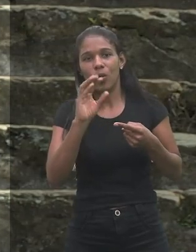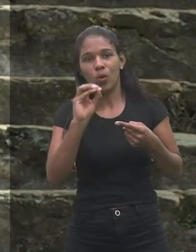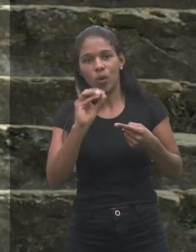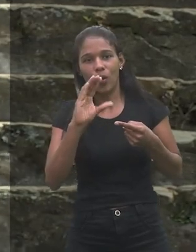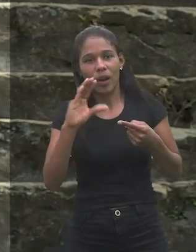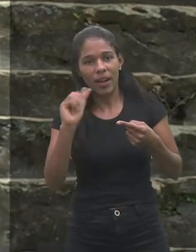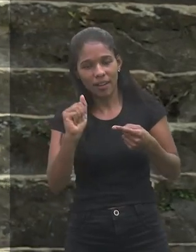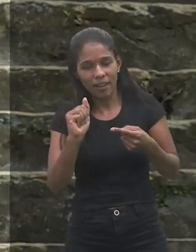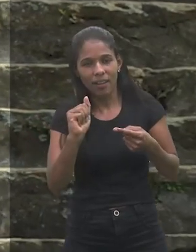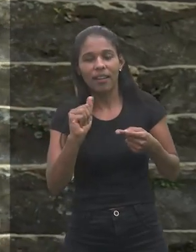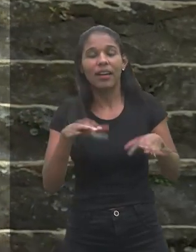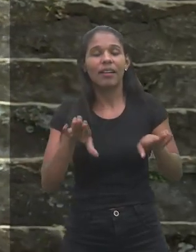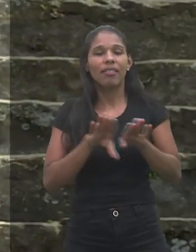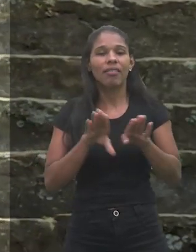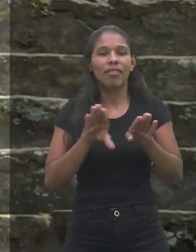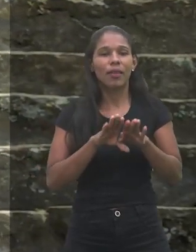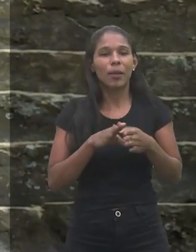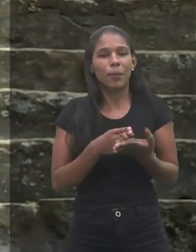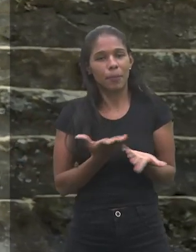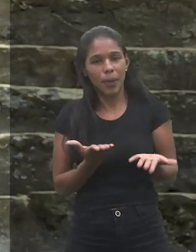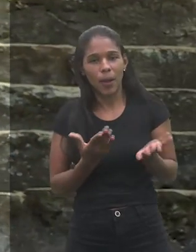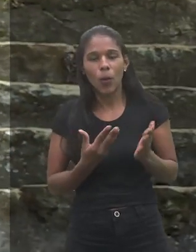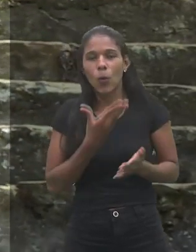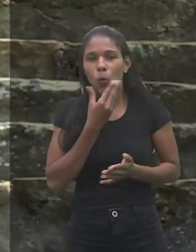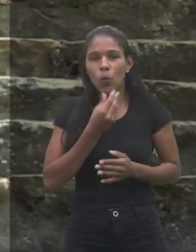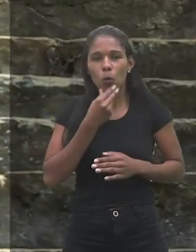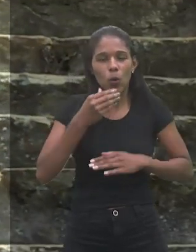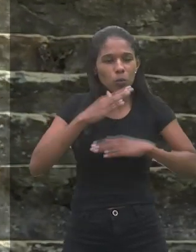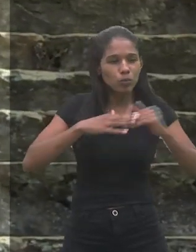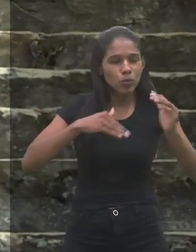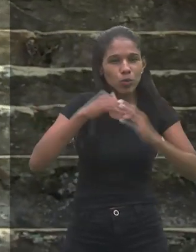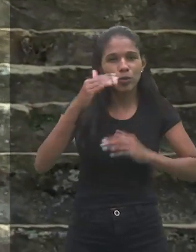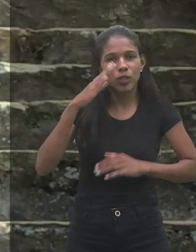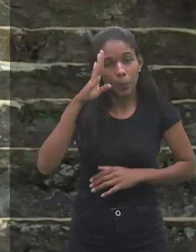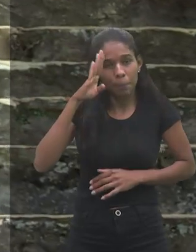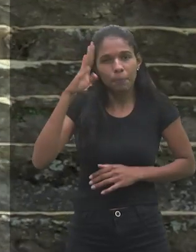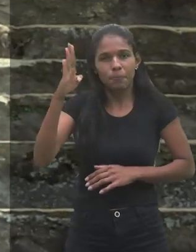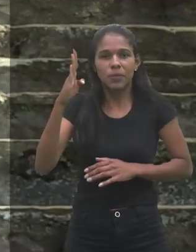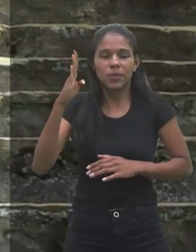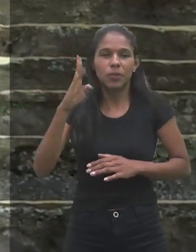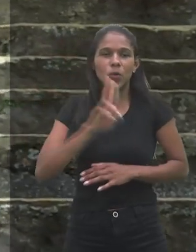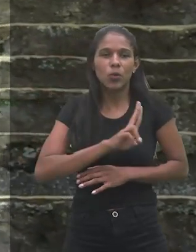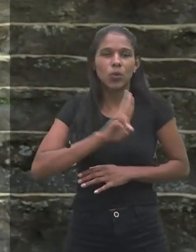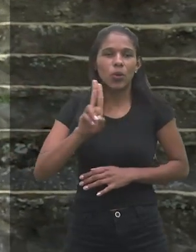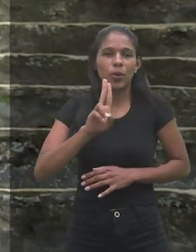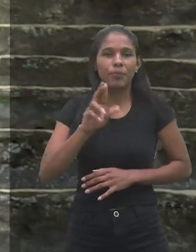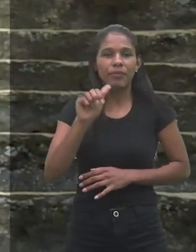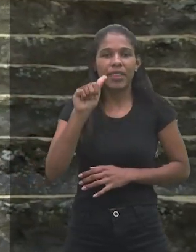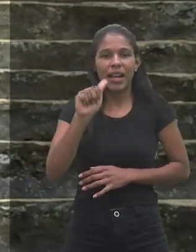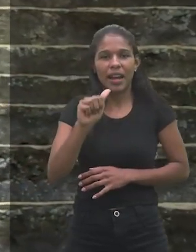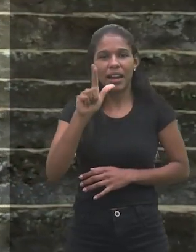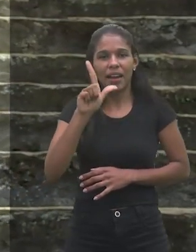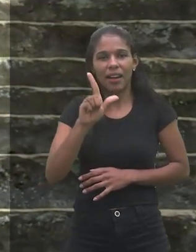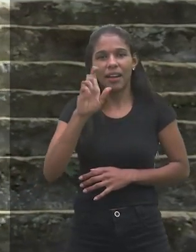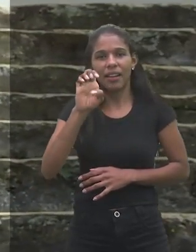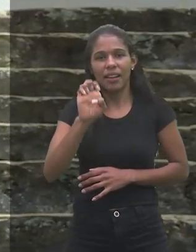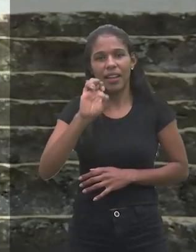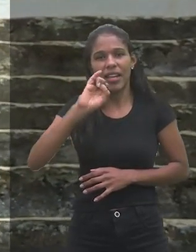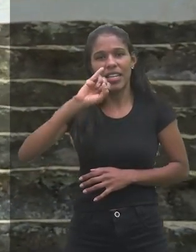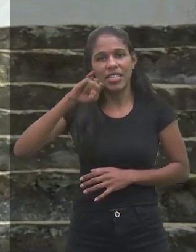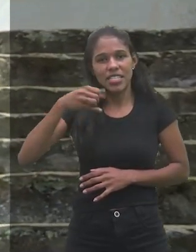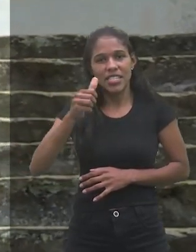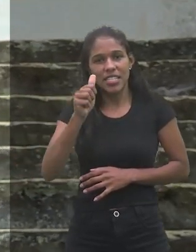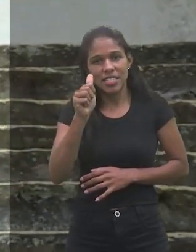Aleijadinho. E para falar de arte barroca e falar também sobre Aleijadinho, não tem lugar melhor do que esse que nós